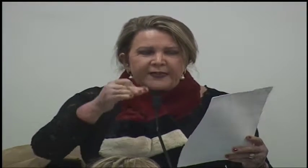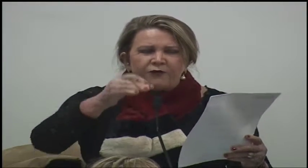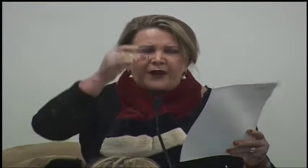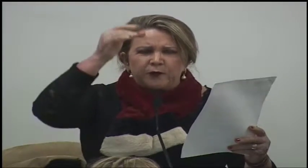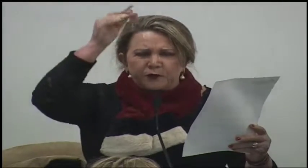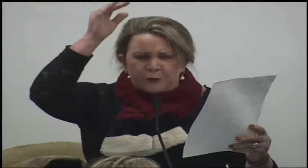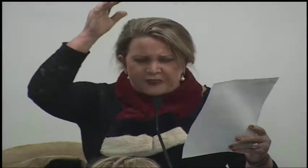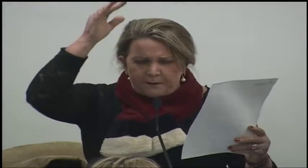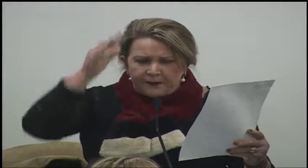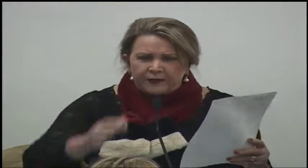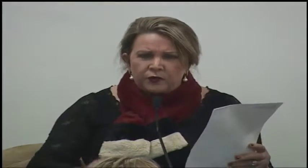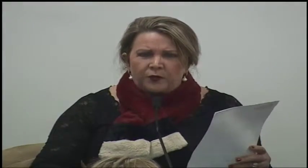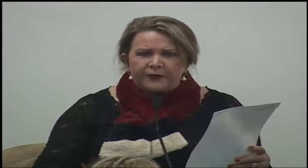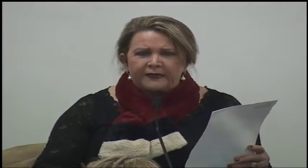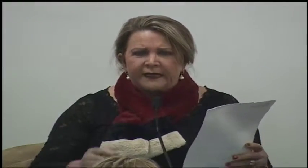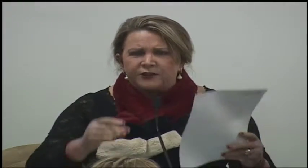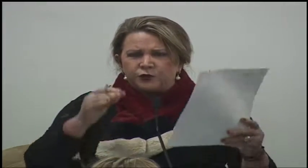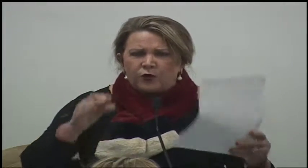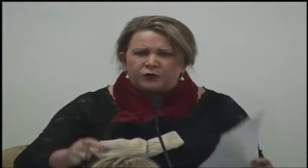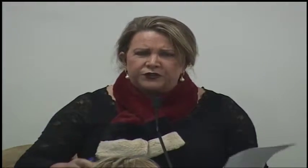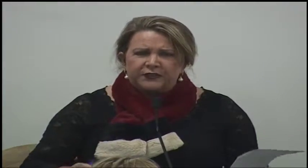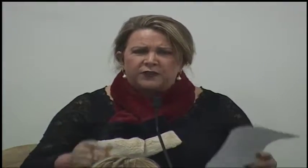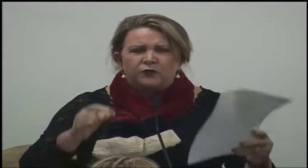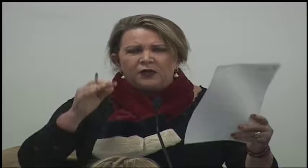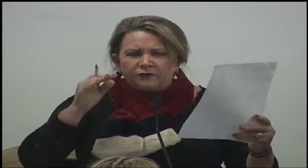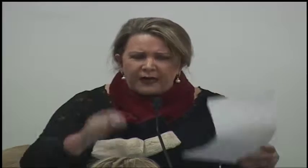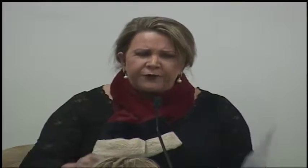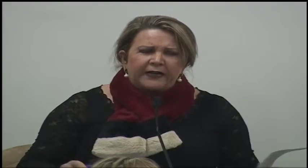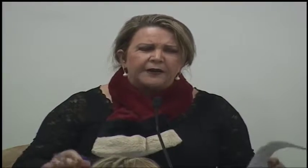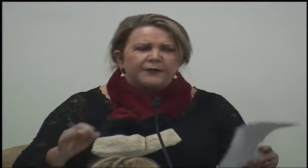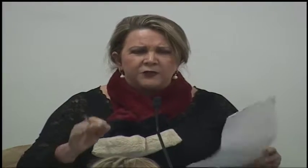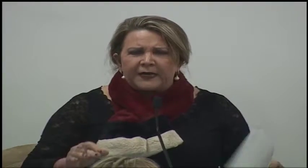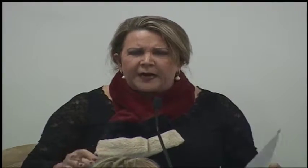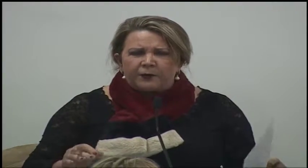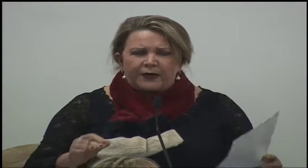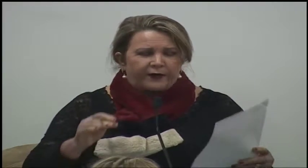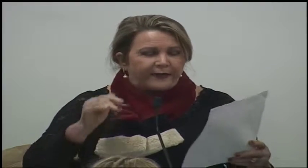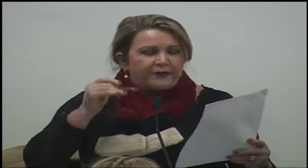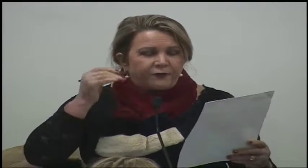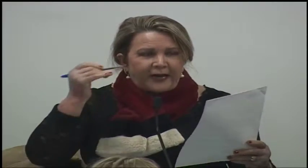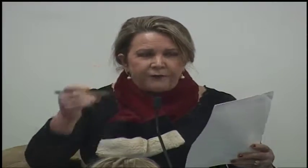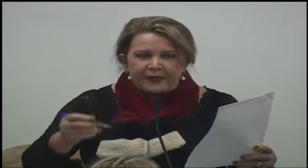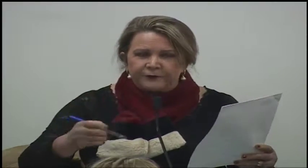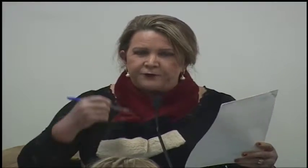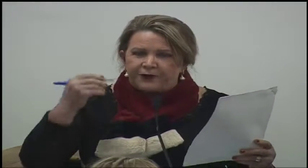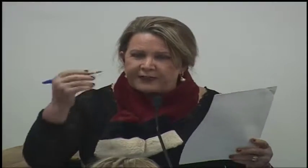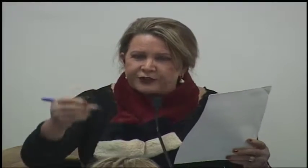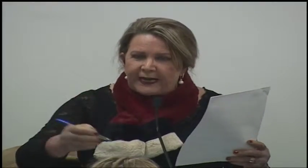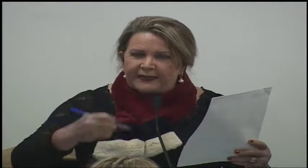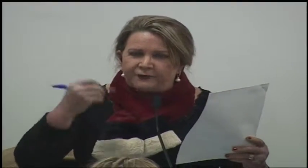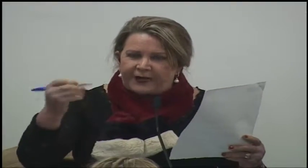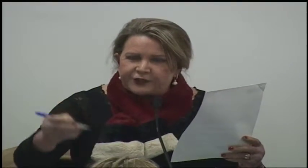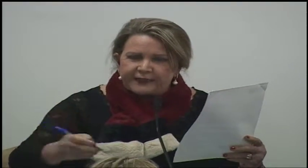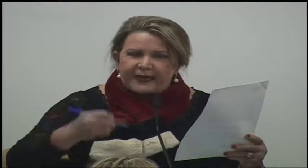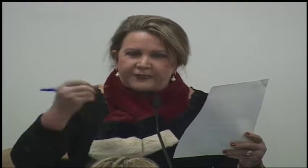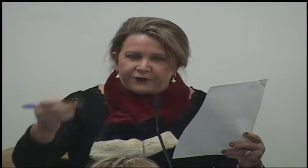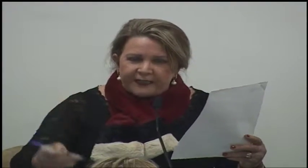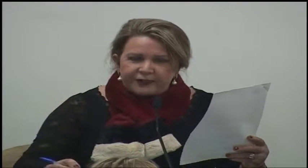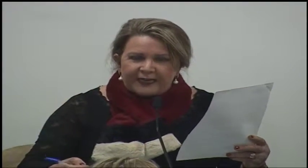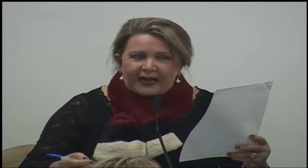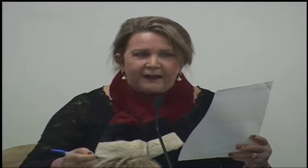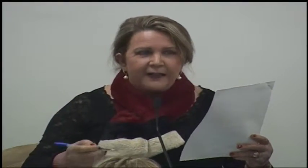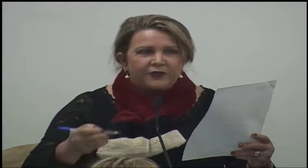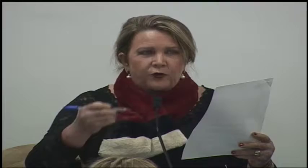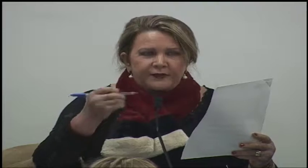Ou então fala, eu sou um tremendo incompetente, não consigo, vai ficar aí mesmo e acabou. Agora, ficar falando que vai tirar, que vai tirar, que